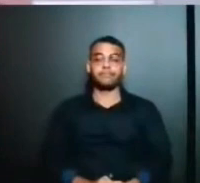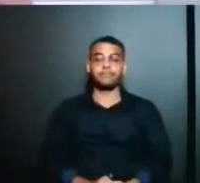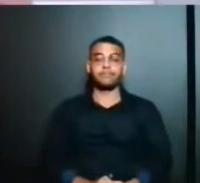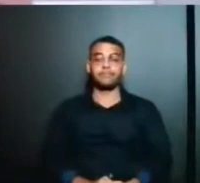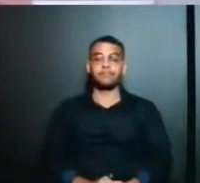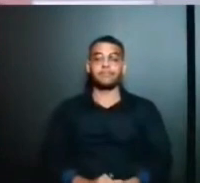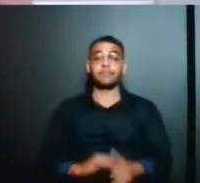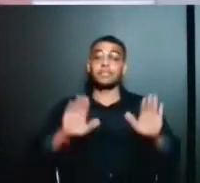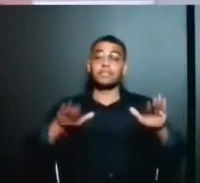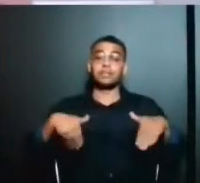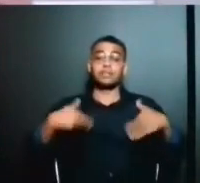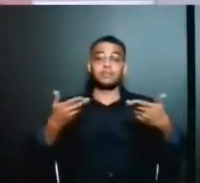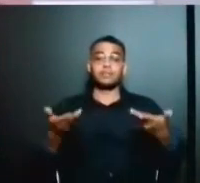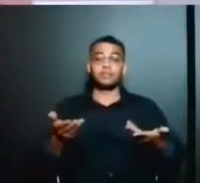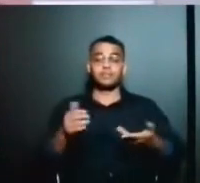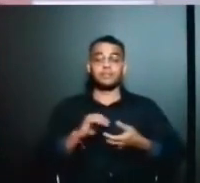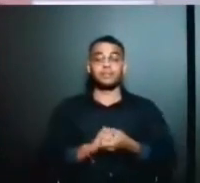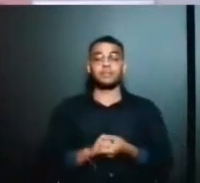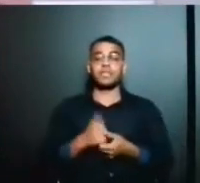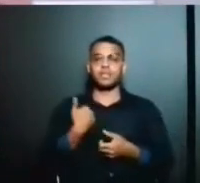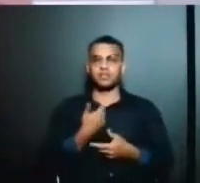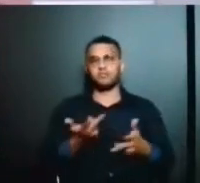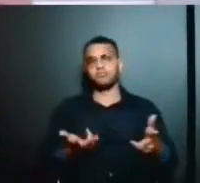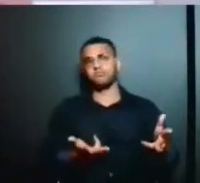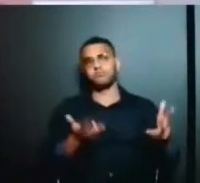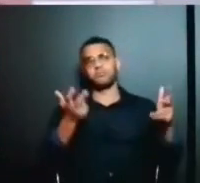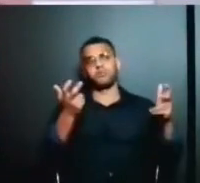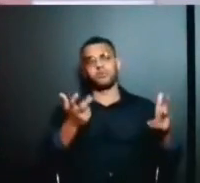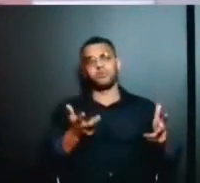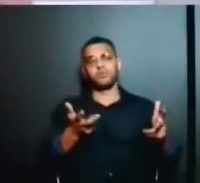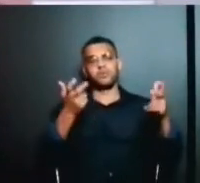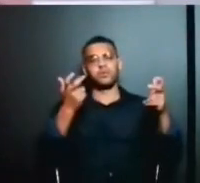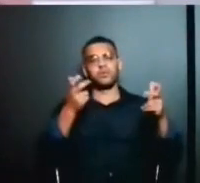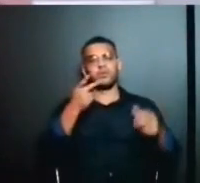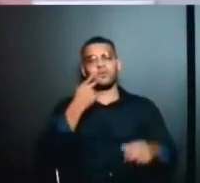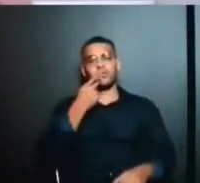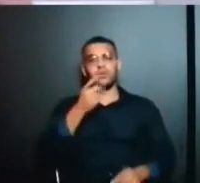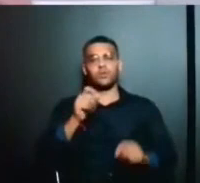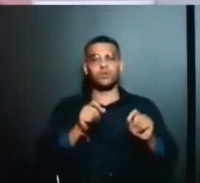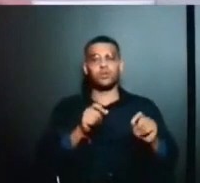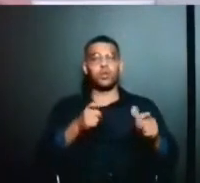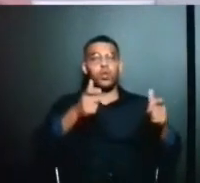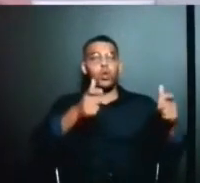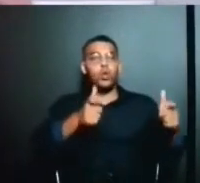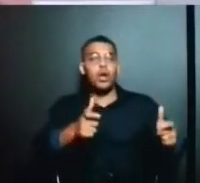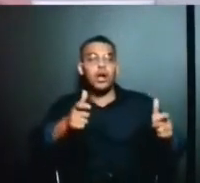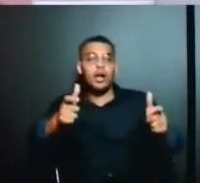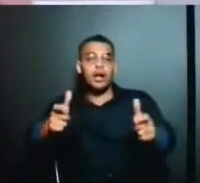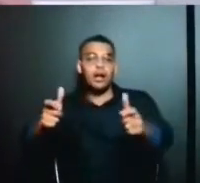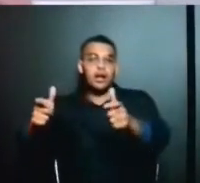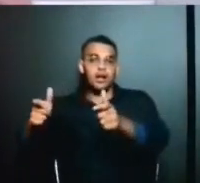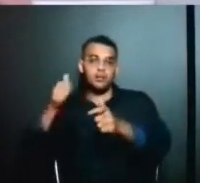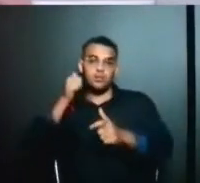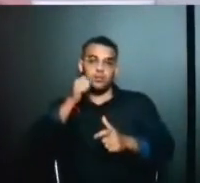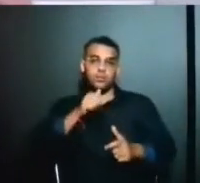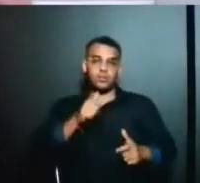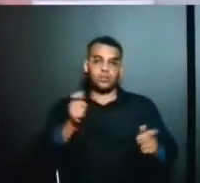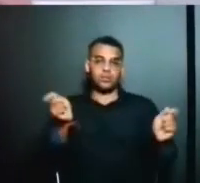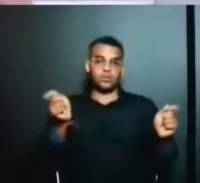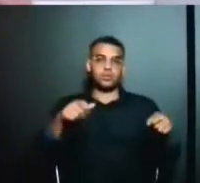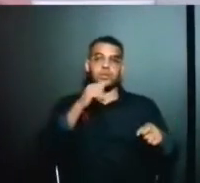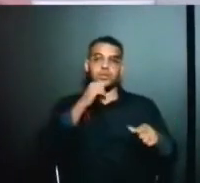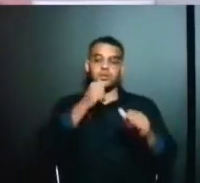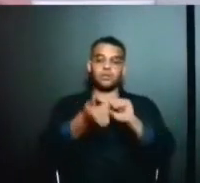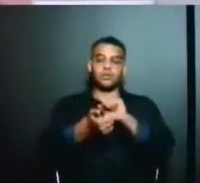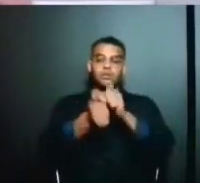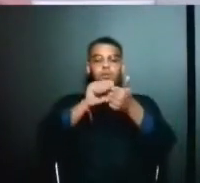Então a gente... Obrigada. A gente ouve muito essa falácia a respeito de todos os lugares que a mulher ocupa hoje. No esporte, no